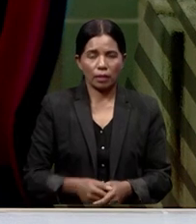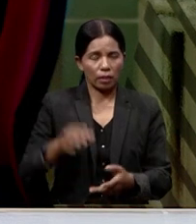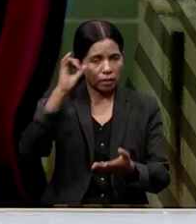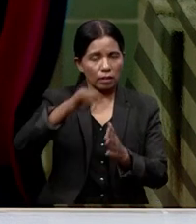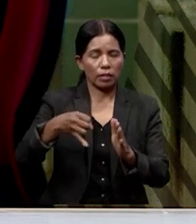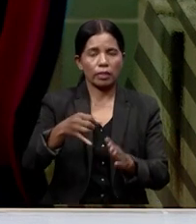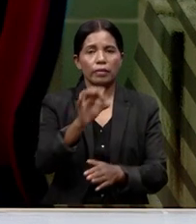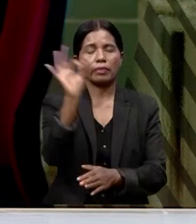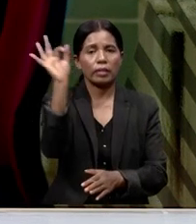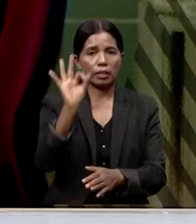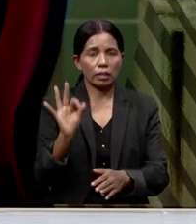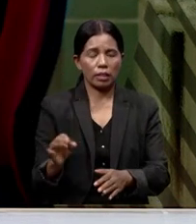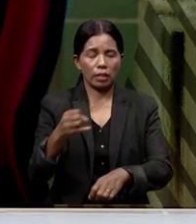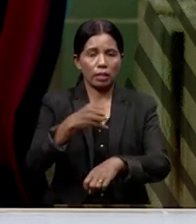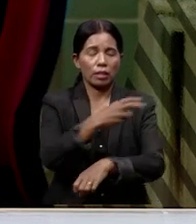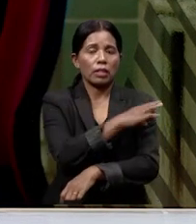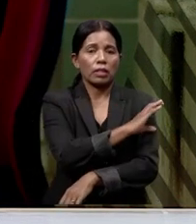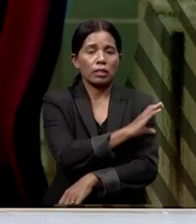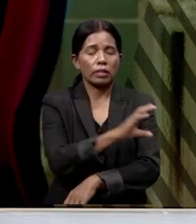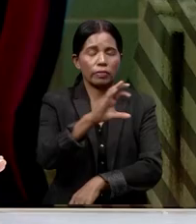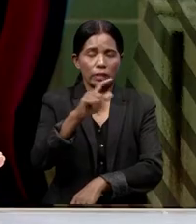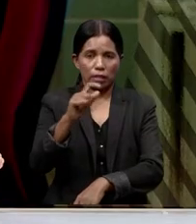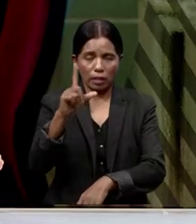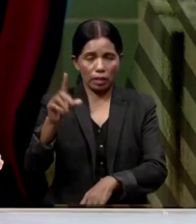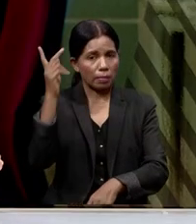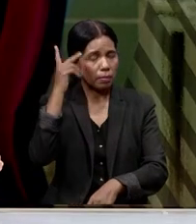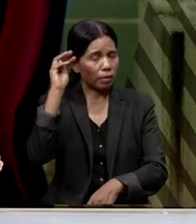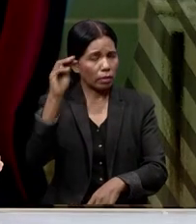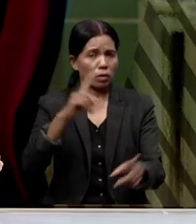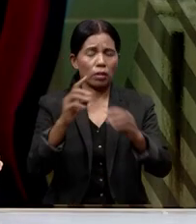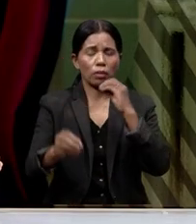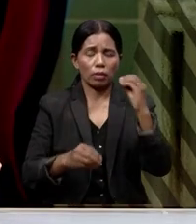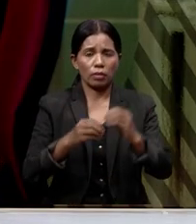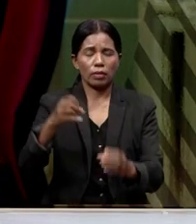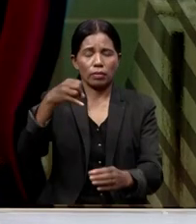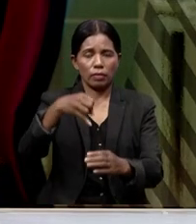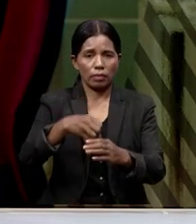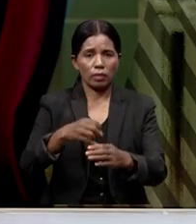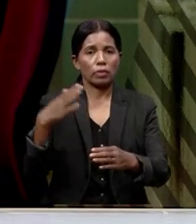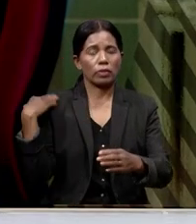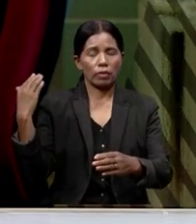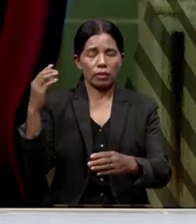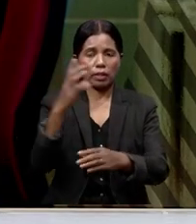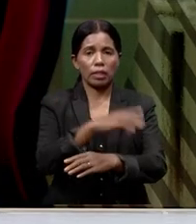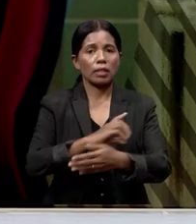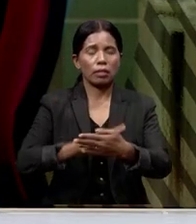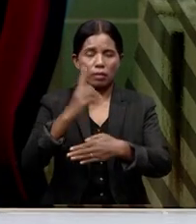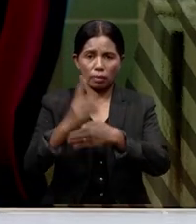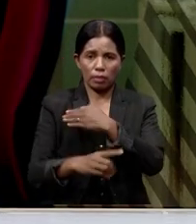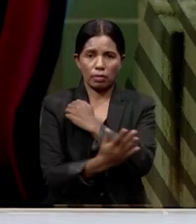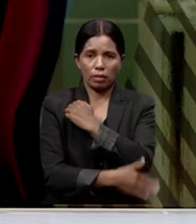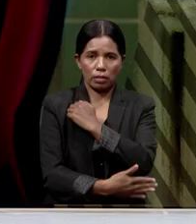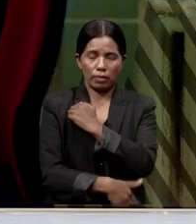Sekretáriu-Geral Federação Internacional Cruz Vermelha, o Primeiro-Ministro koa’lia, kona-bá envolve joven e desenvolvimento nasaun.